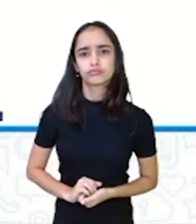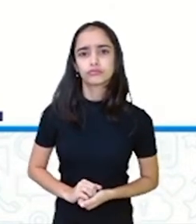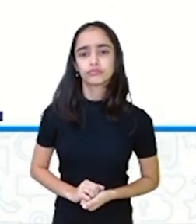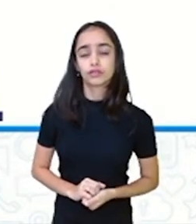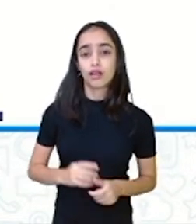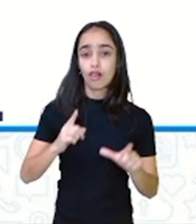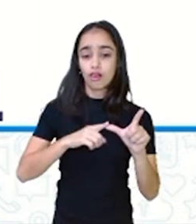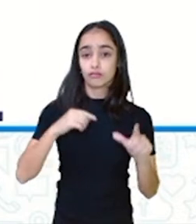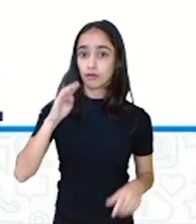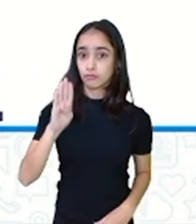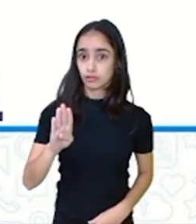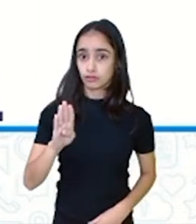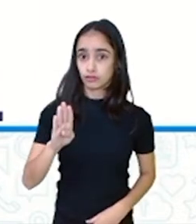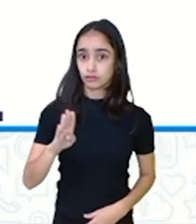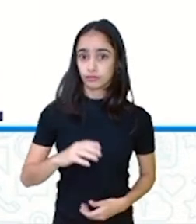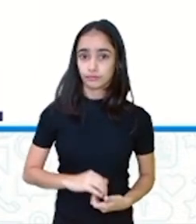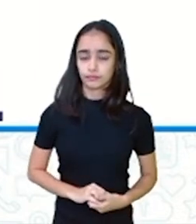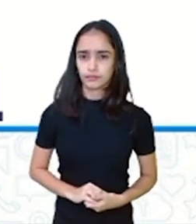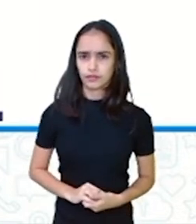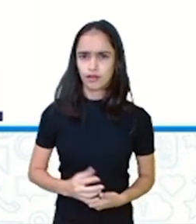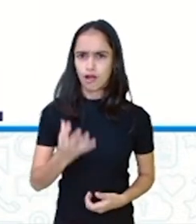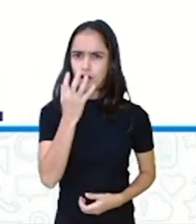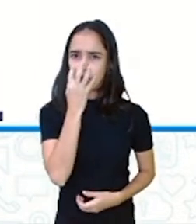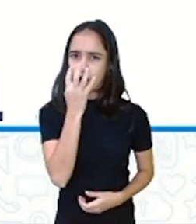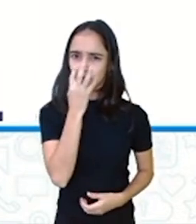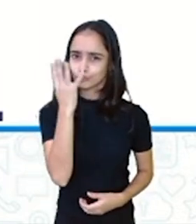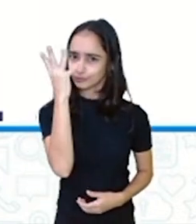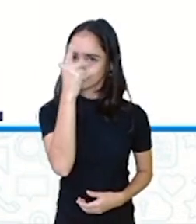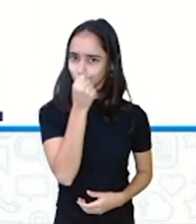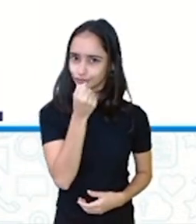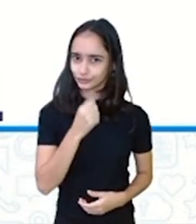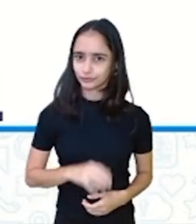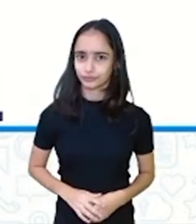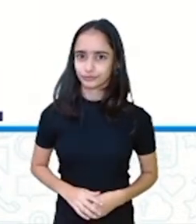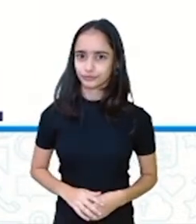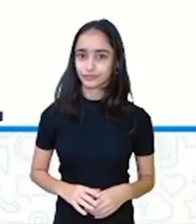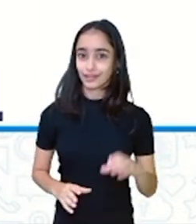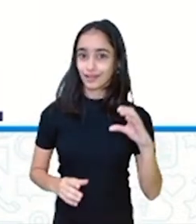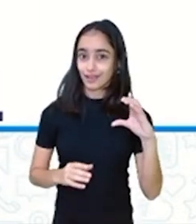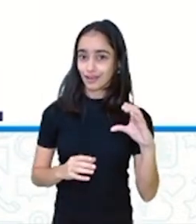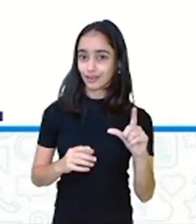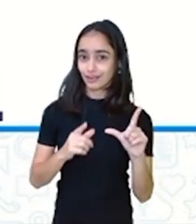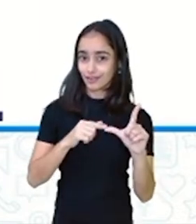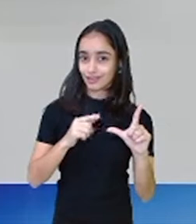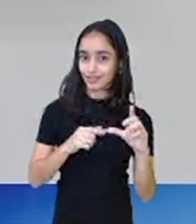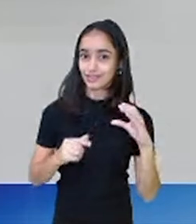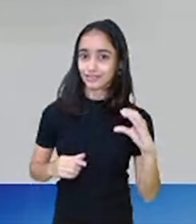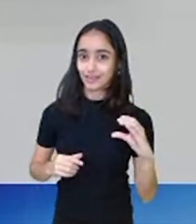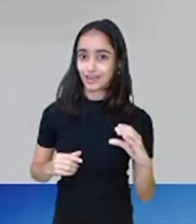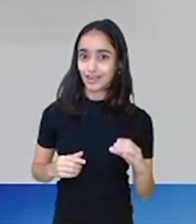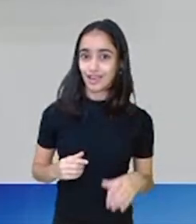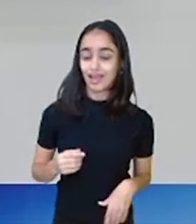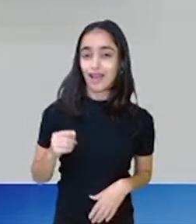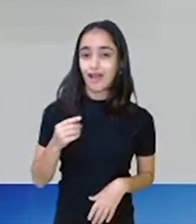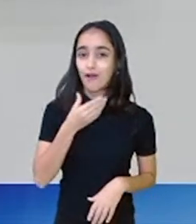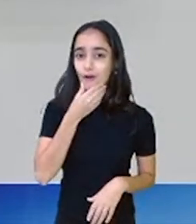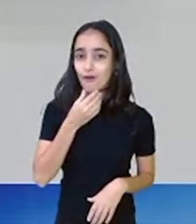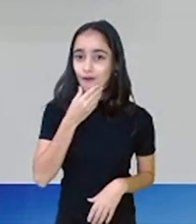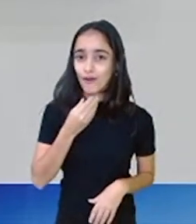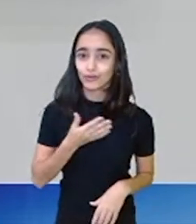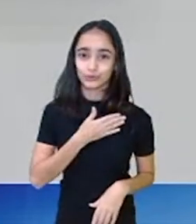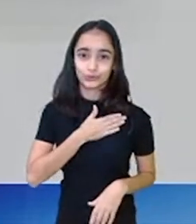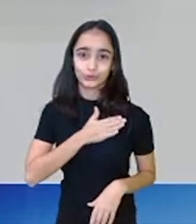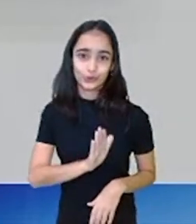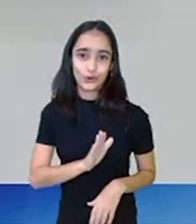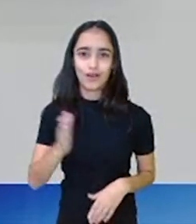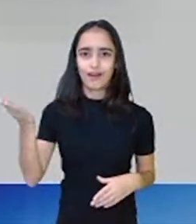Letra B. Que cachorro bonito. Letra C. Ele não gosta de calor. E aí, qual o sinal